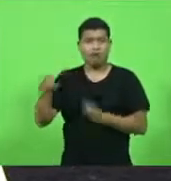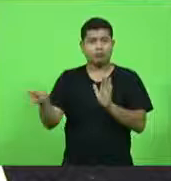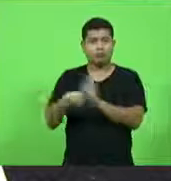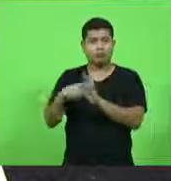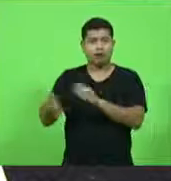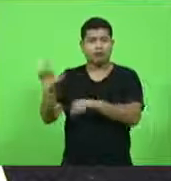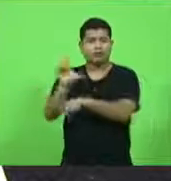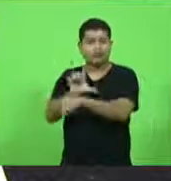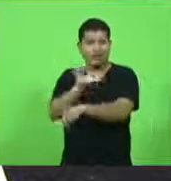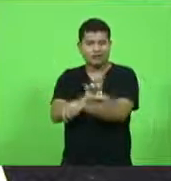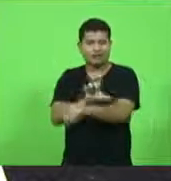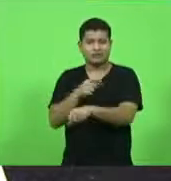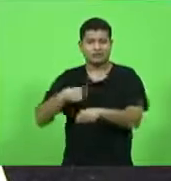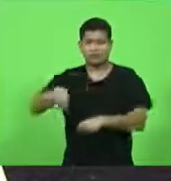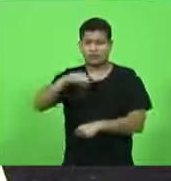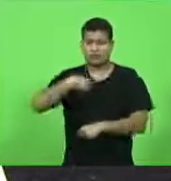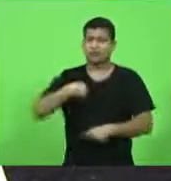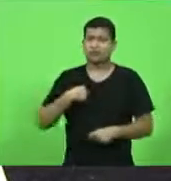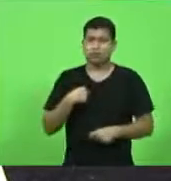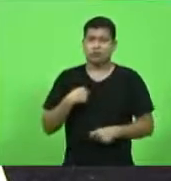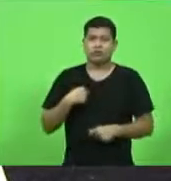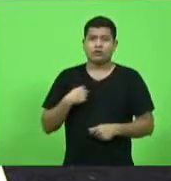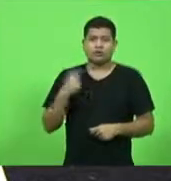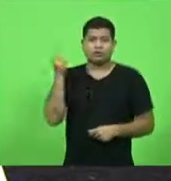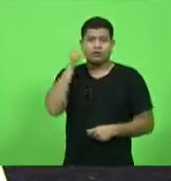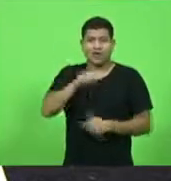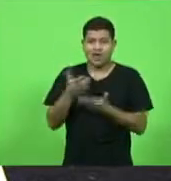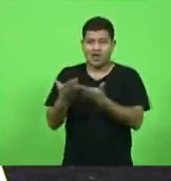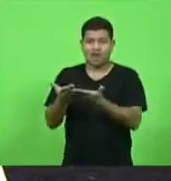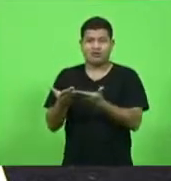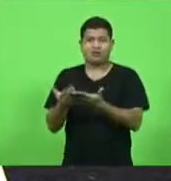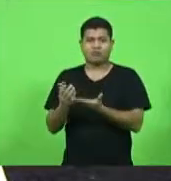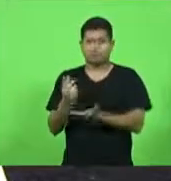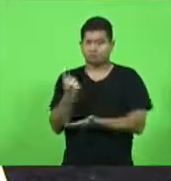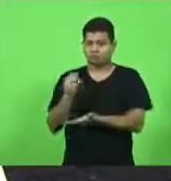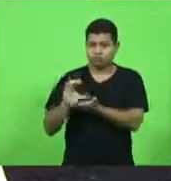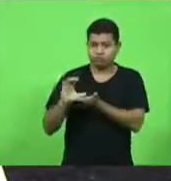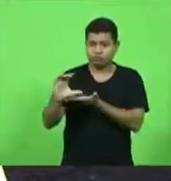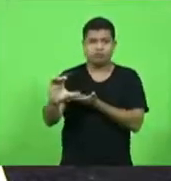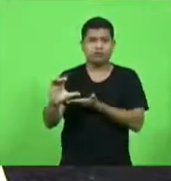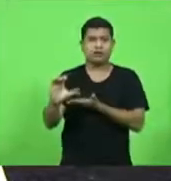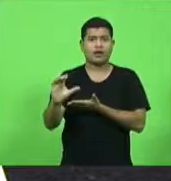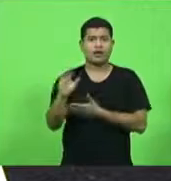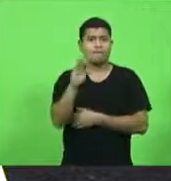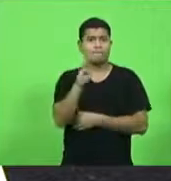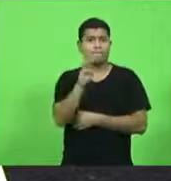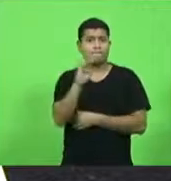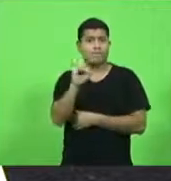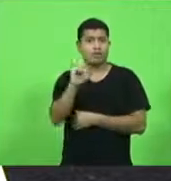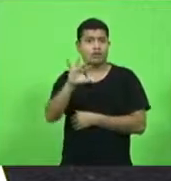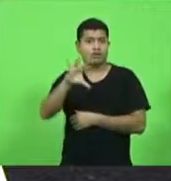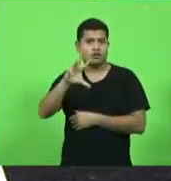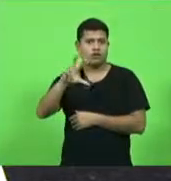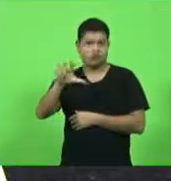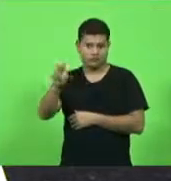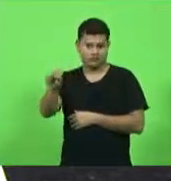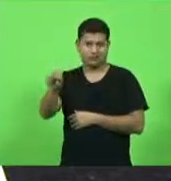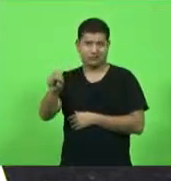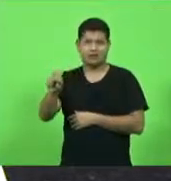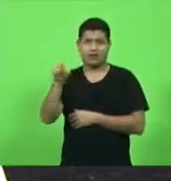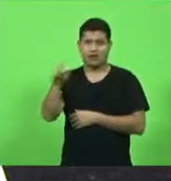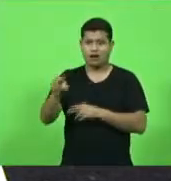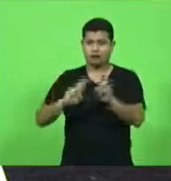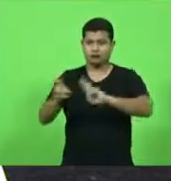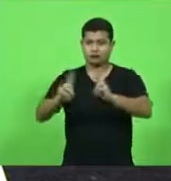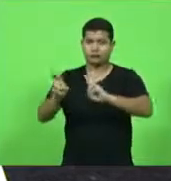possa colocar nesse grande pacote bilionário que o governo do Estado vai aplicar nas rodovias de Santa Catarina. Então, essa é a minha contribuição,